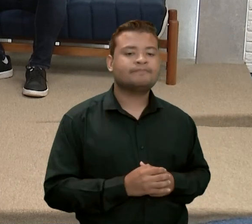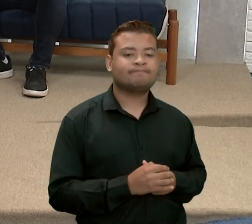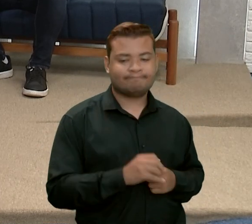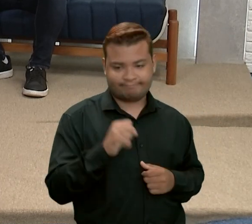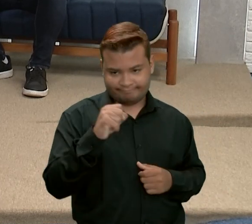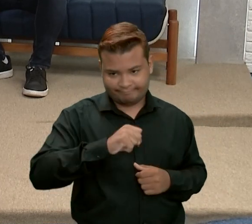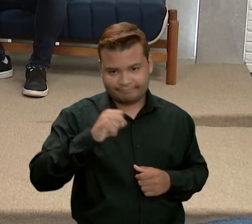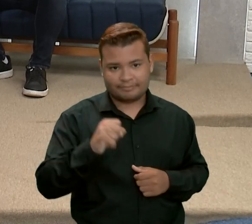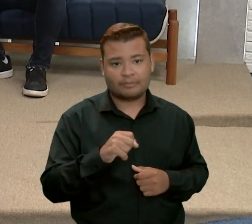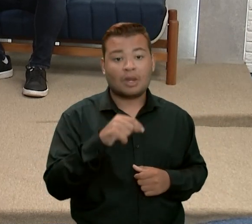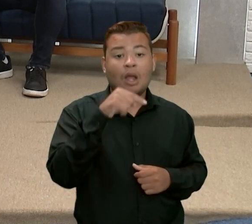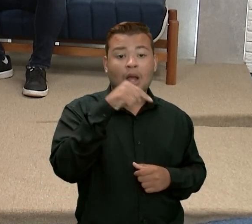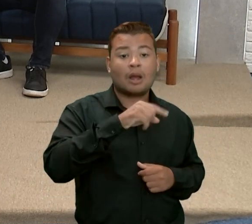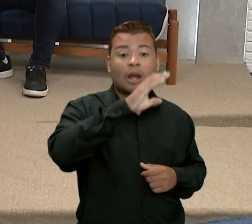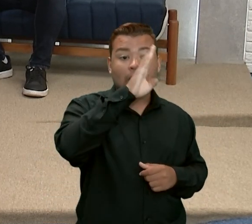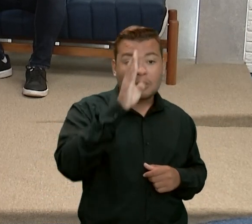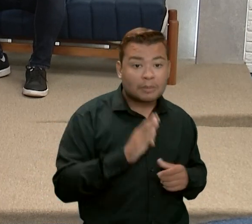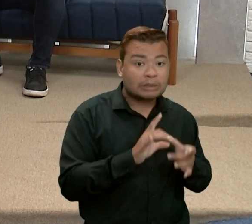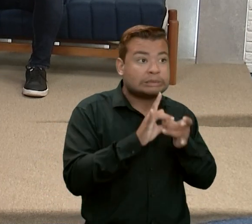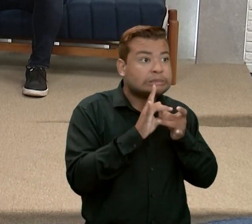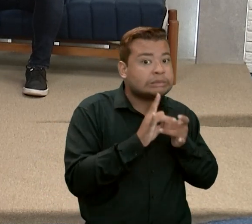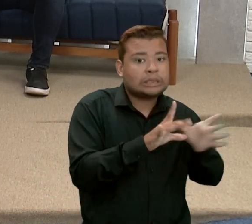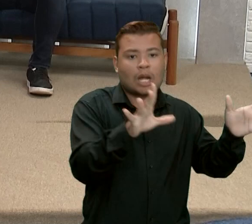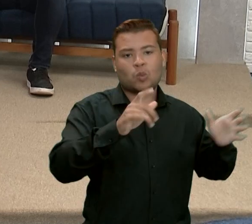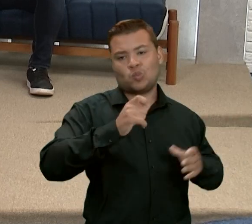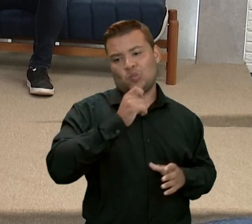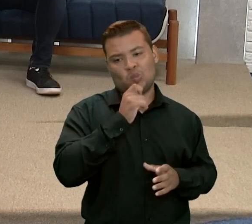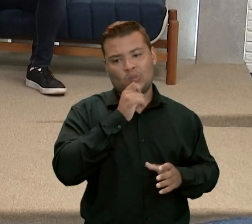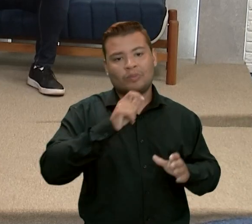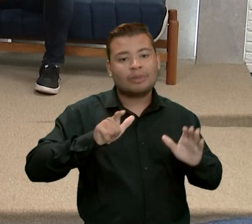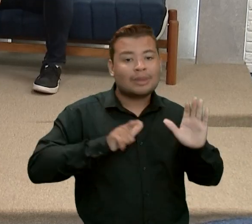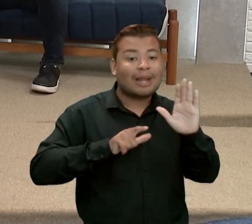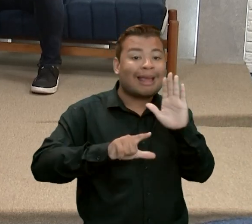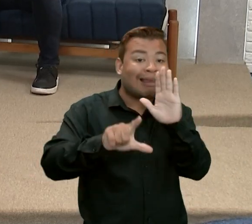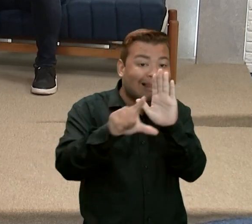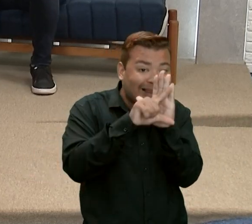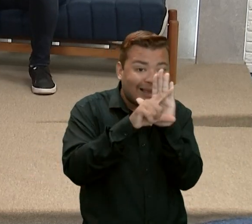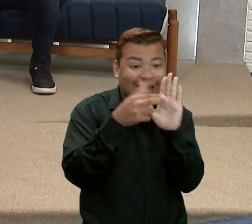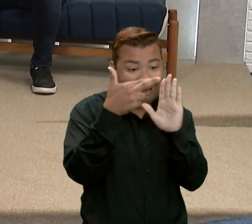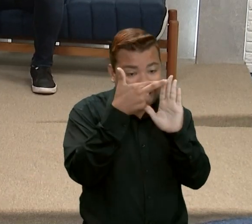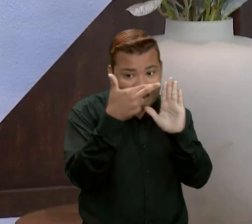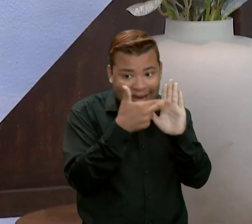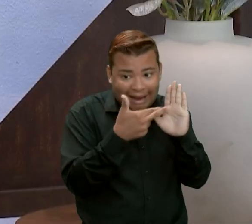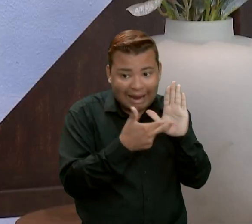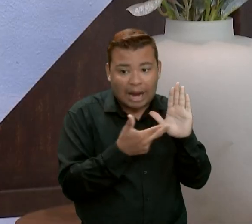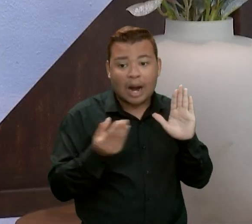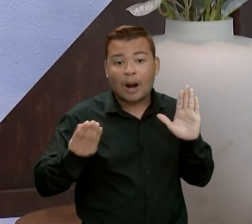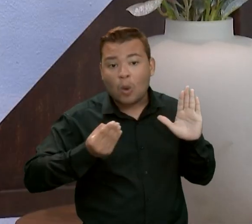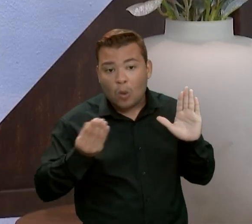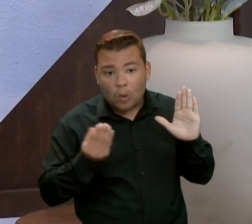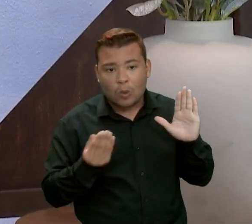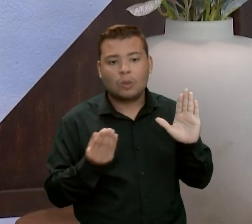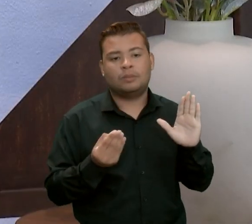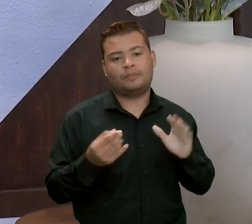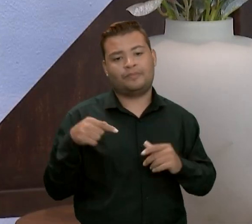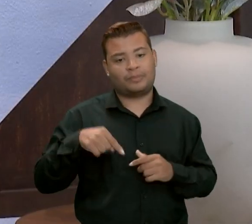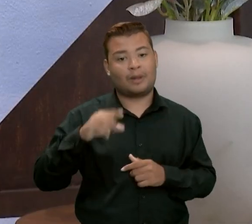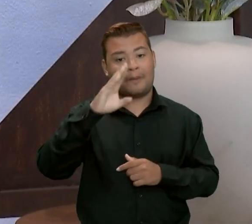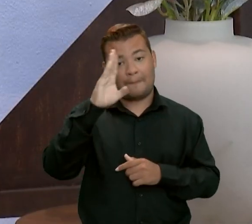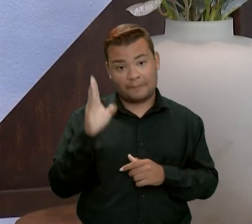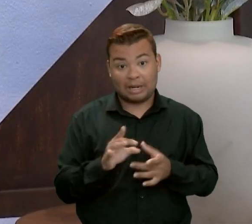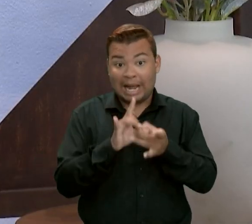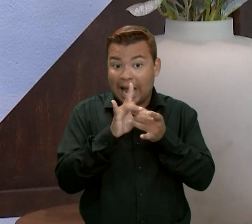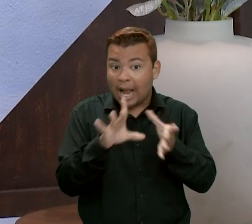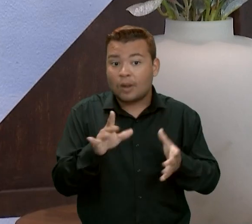Adriana falou, ainda não é permitido no Brasil, então existem legislações para regulamentar, né, todo esse consumo. Então, no Brasil ainda não